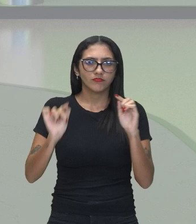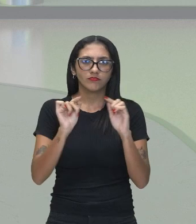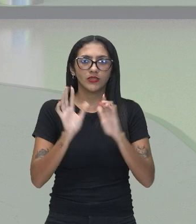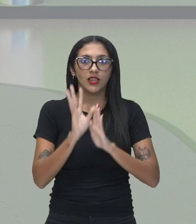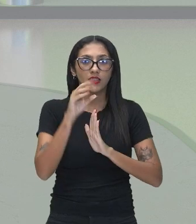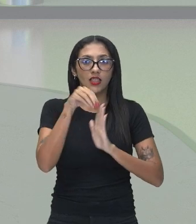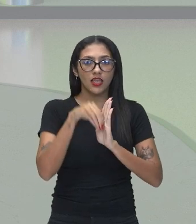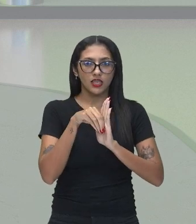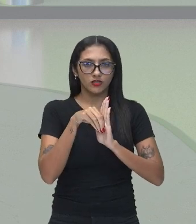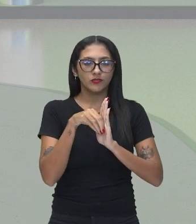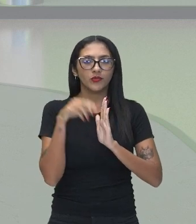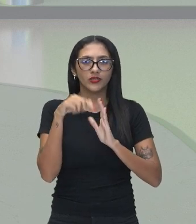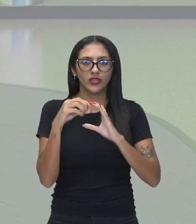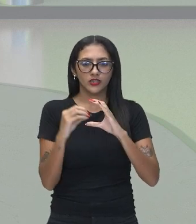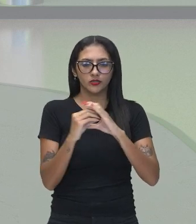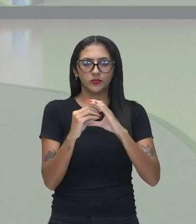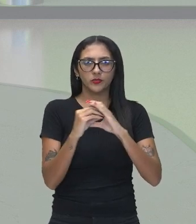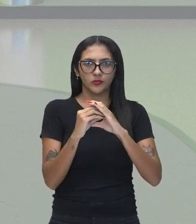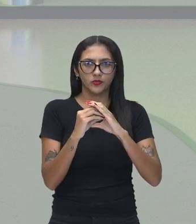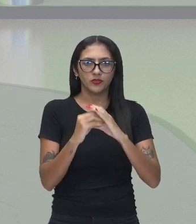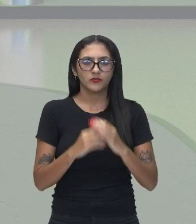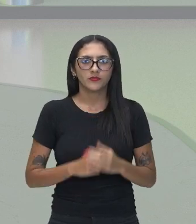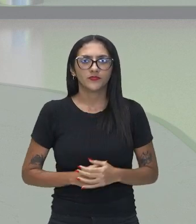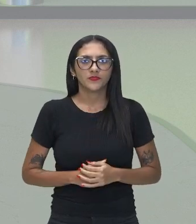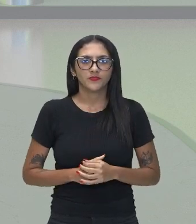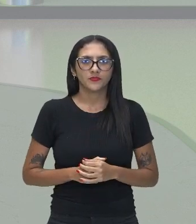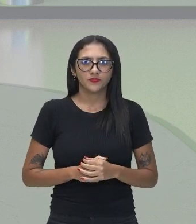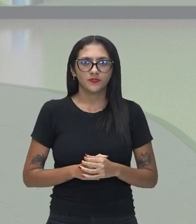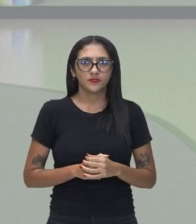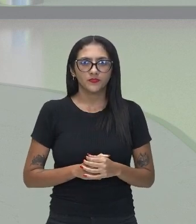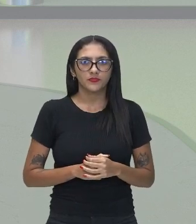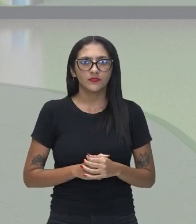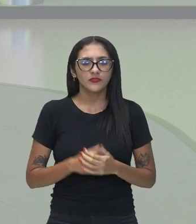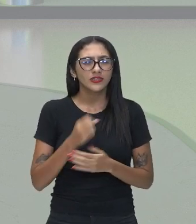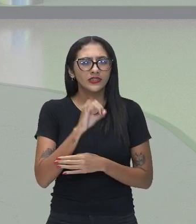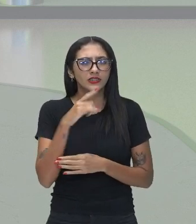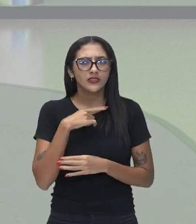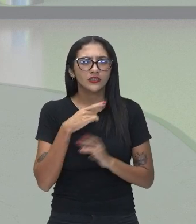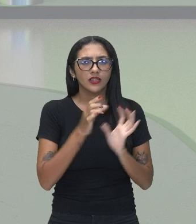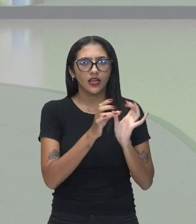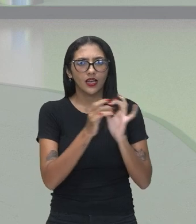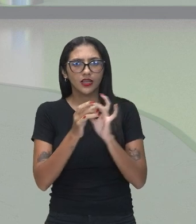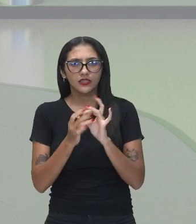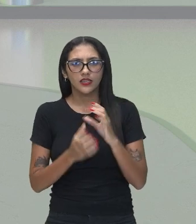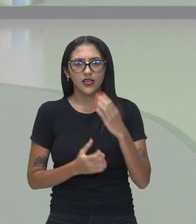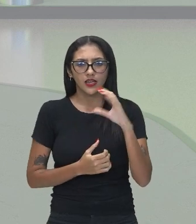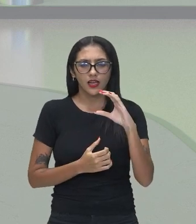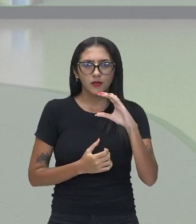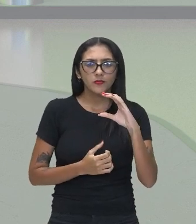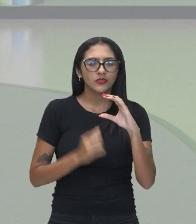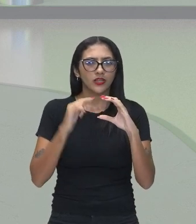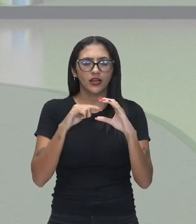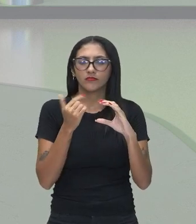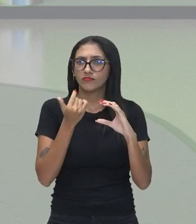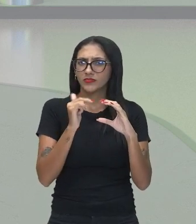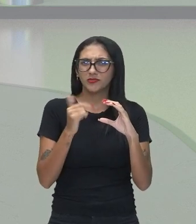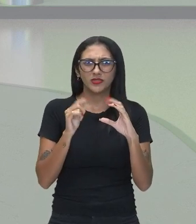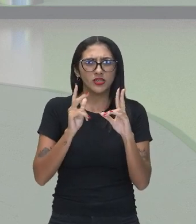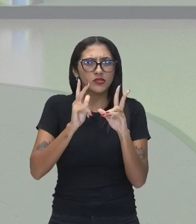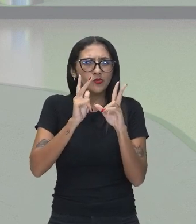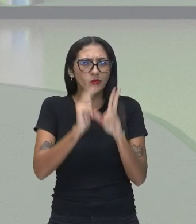dentro desse núcleo aromático. Se a cadeia carbônica não tiver essa estrutura